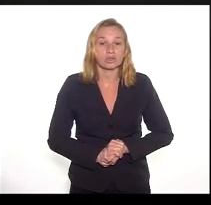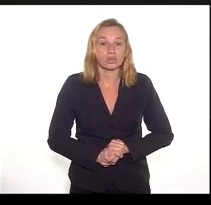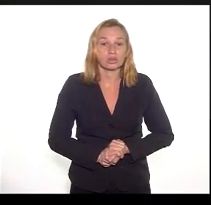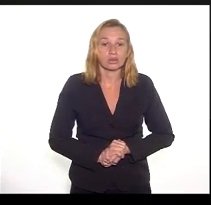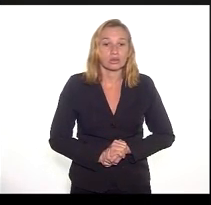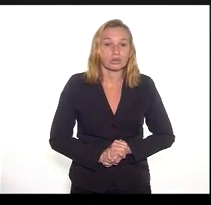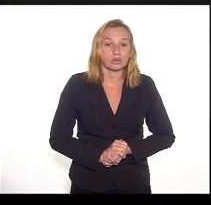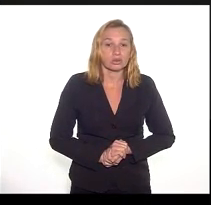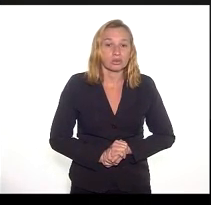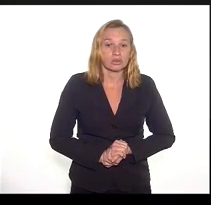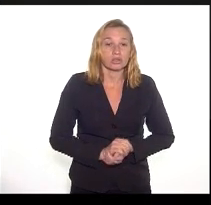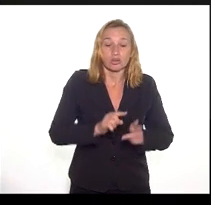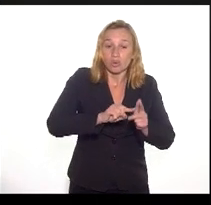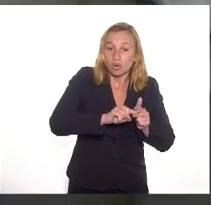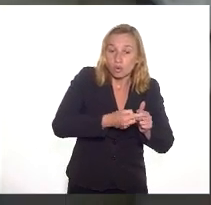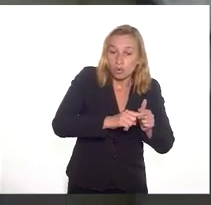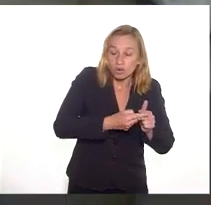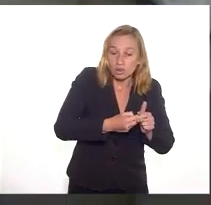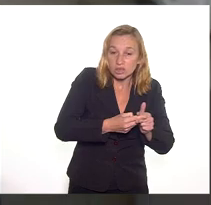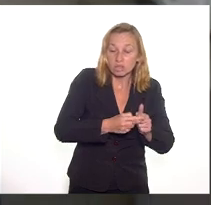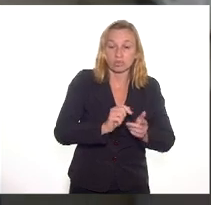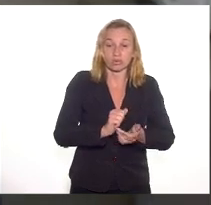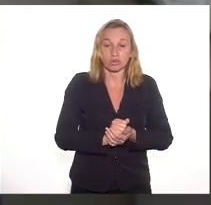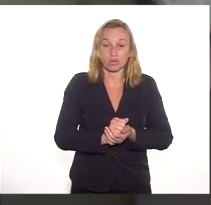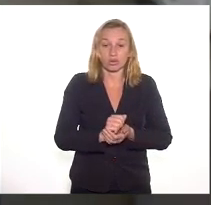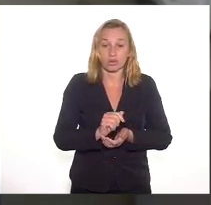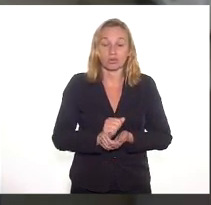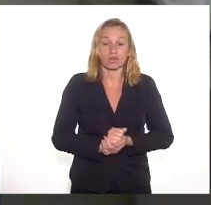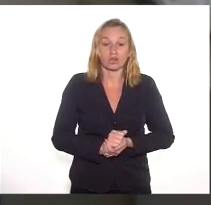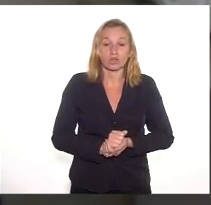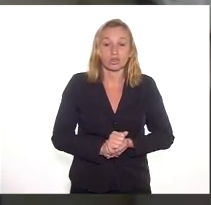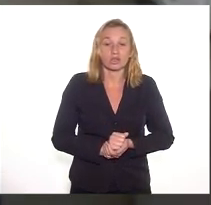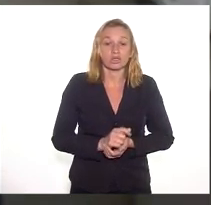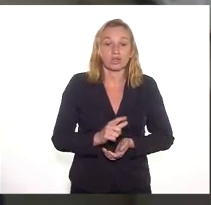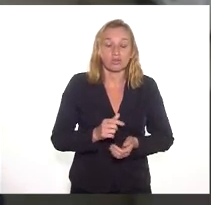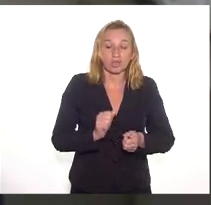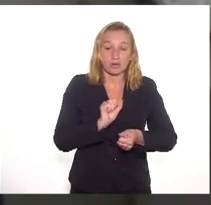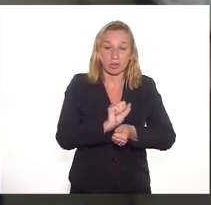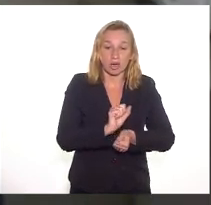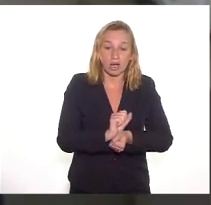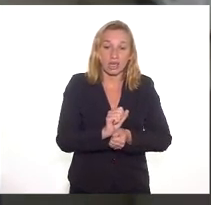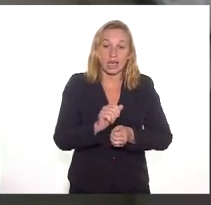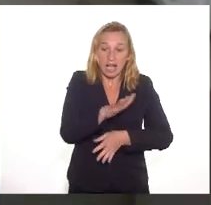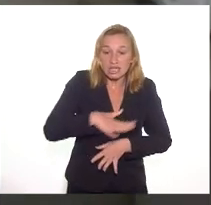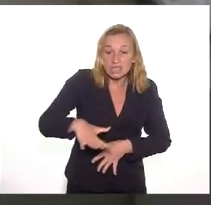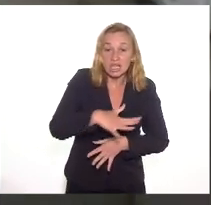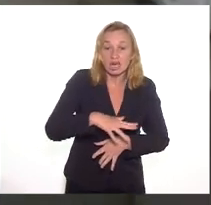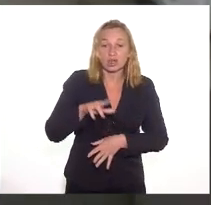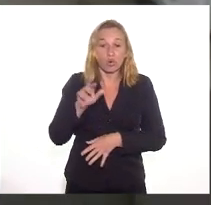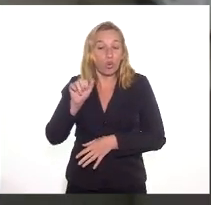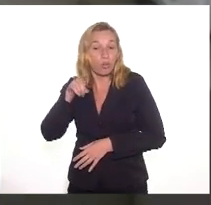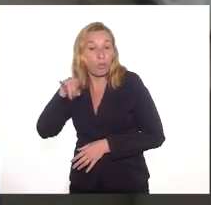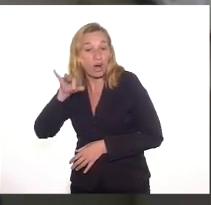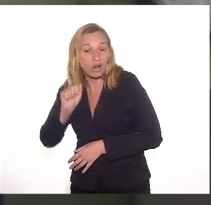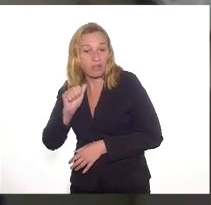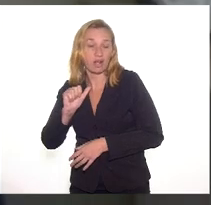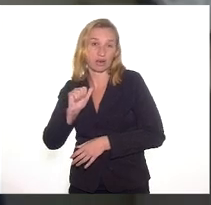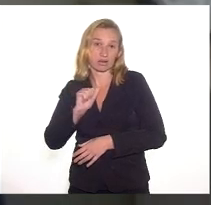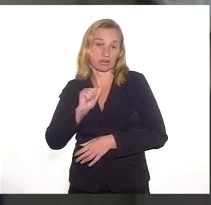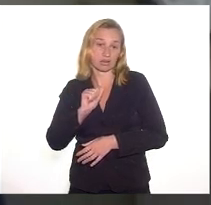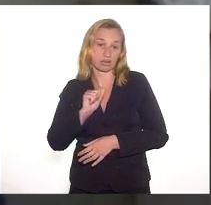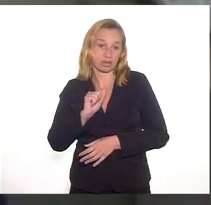que a regularização fundiária ficasse restrita às áreas urbanas adensadas